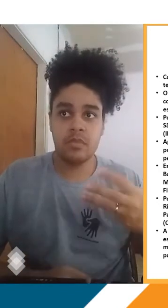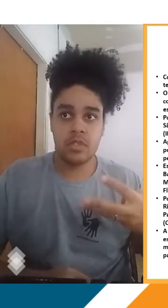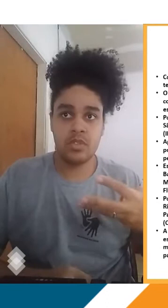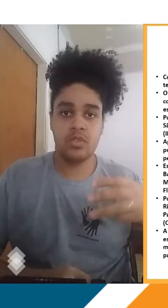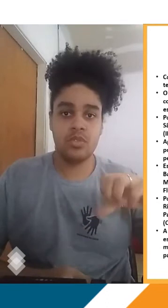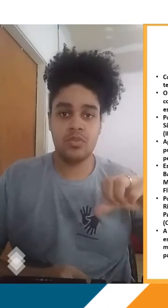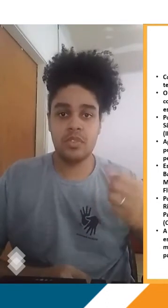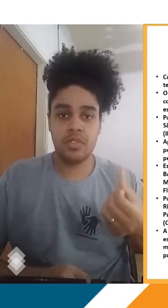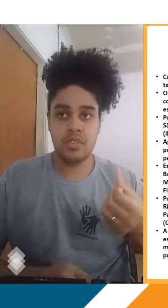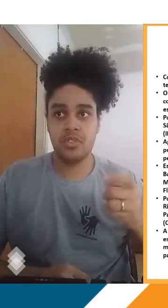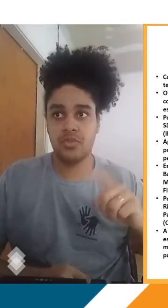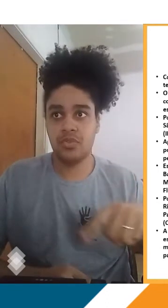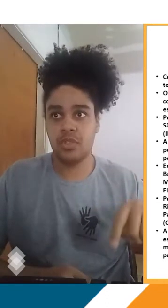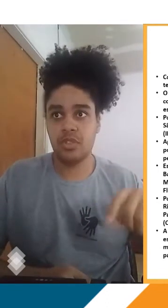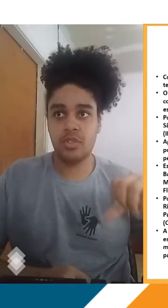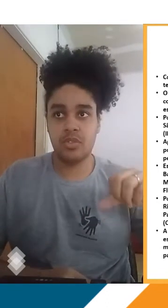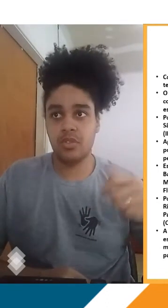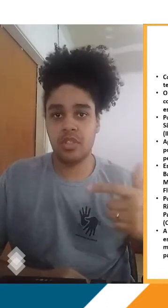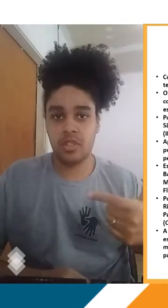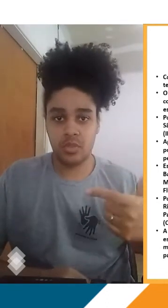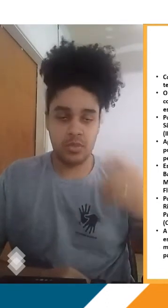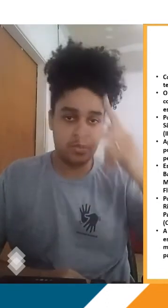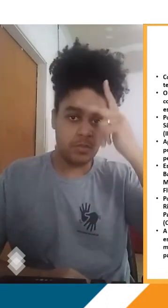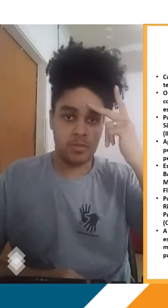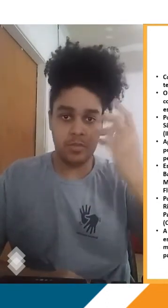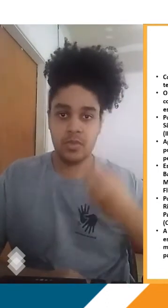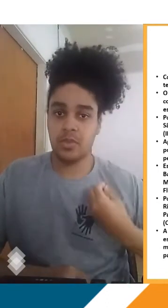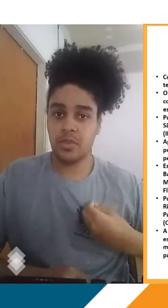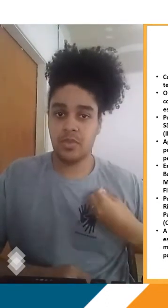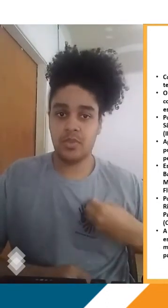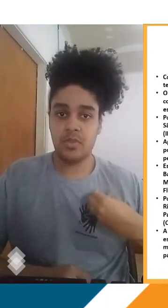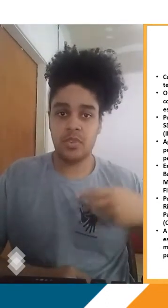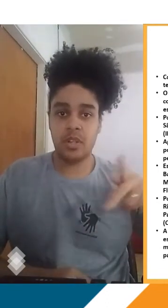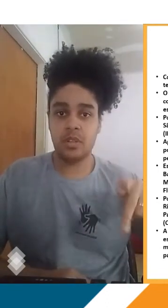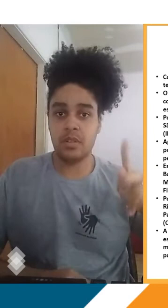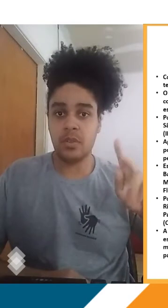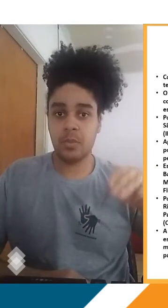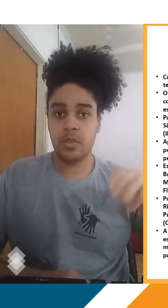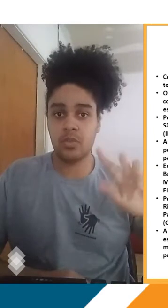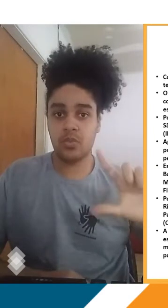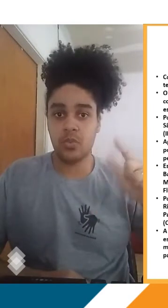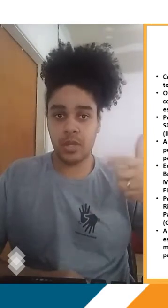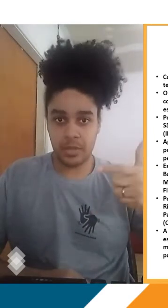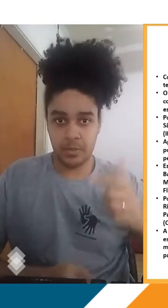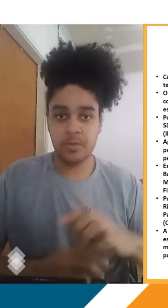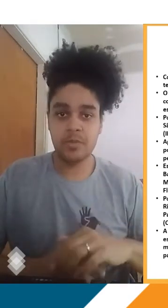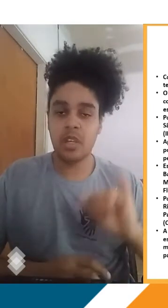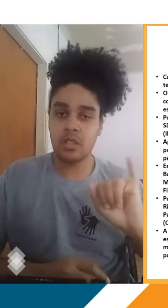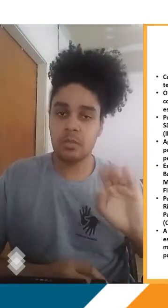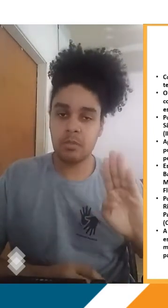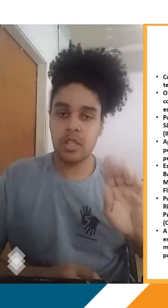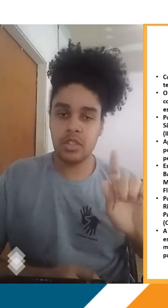396,92 habitantes por quilômetro quadrado, segundo o IBGE. Tem uma população preponderante urbana sobre a rural desde a